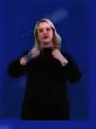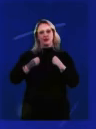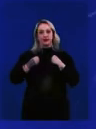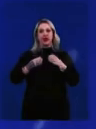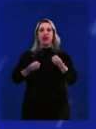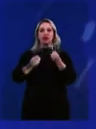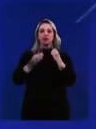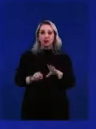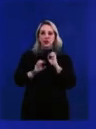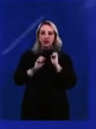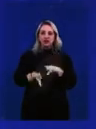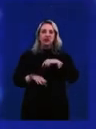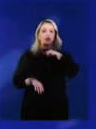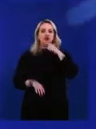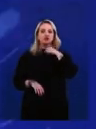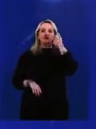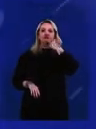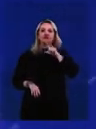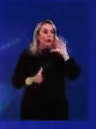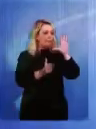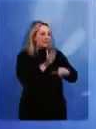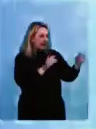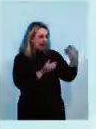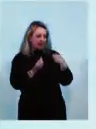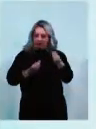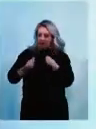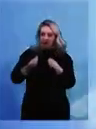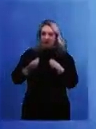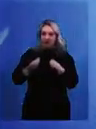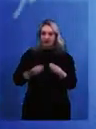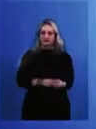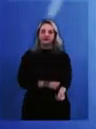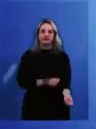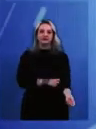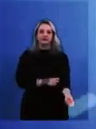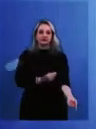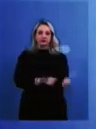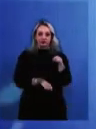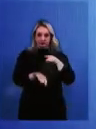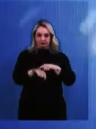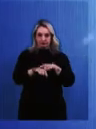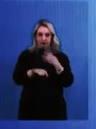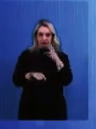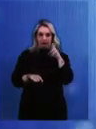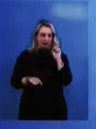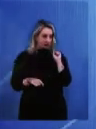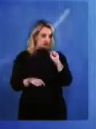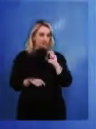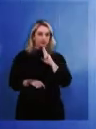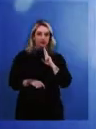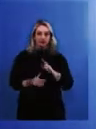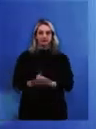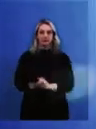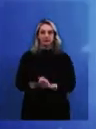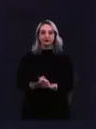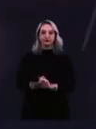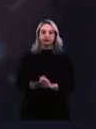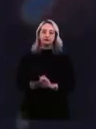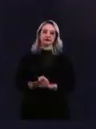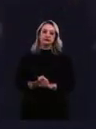é educação, é nunca ganhar nada tirando dos outros. Ele... Seu tempo, candidata. 45 segundos para a tréplica, candidato